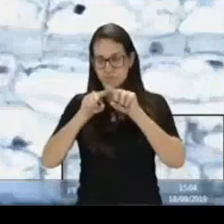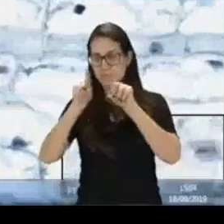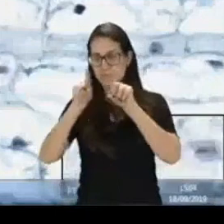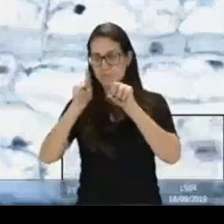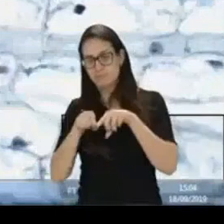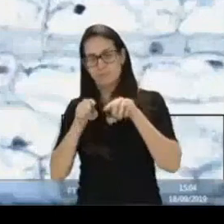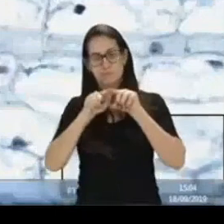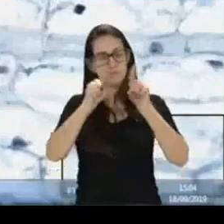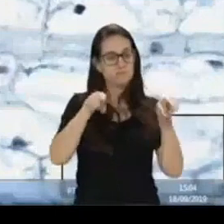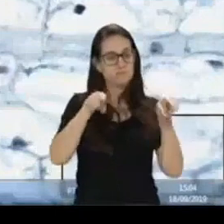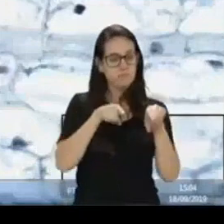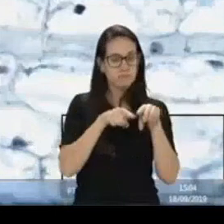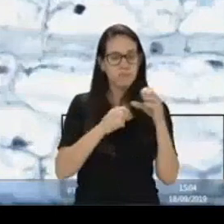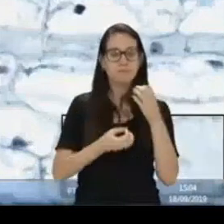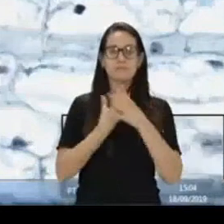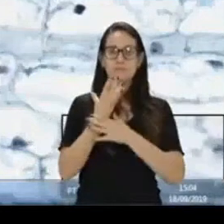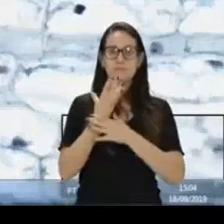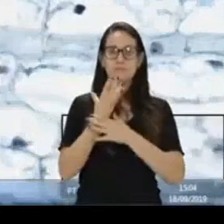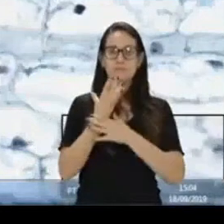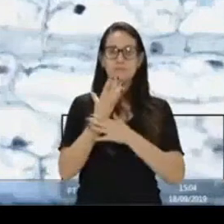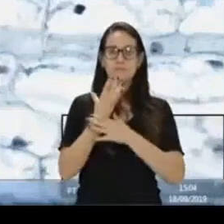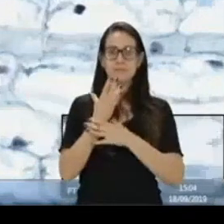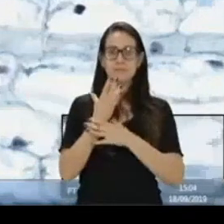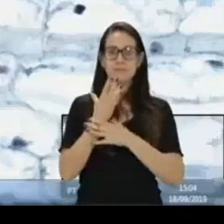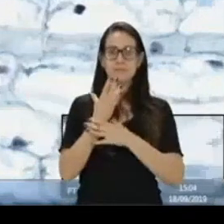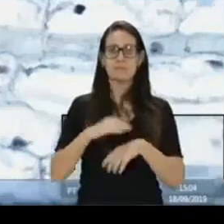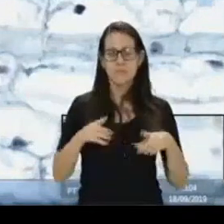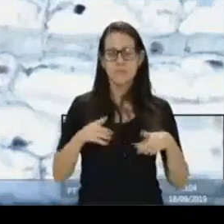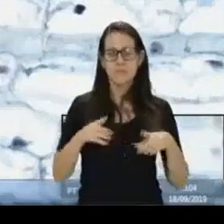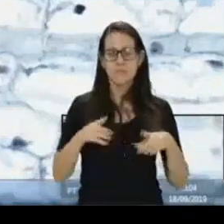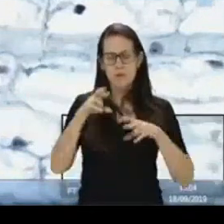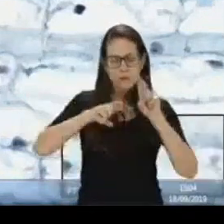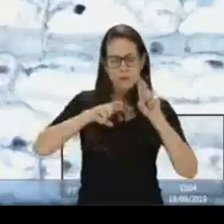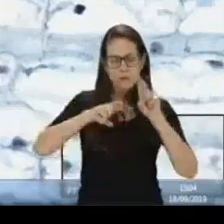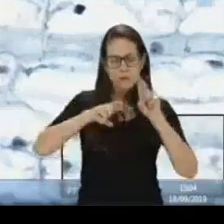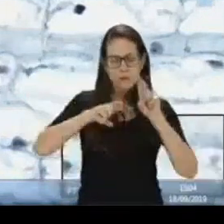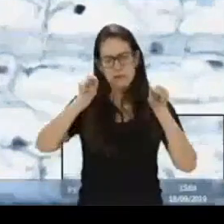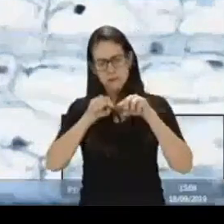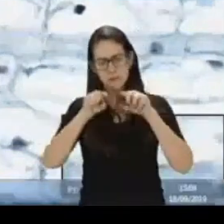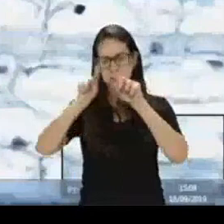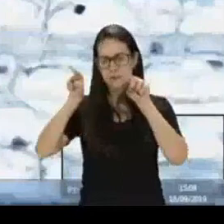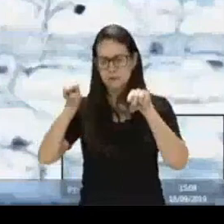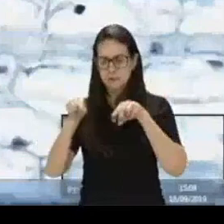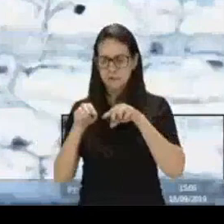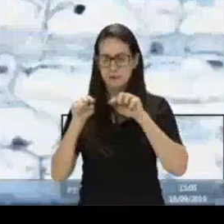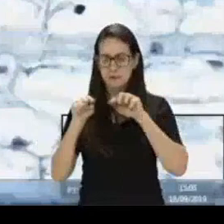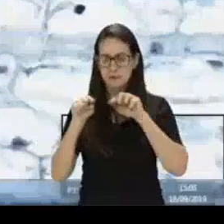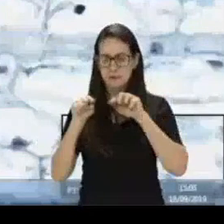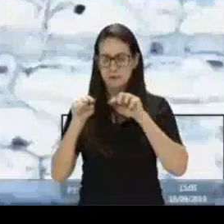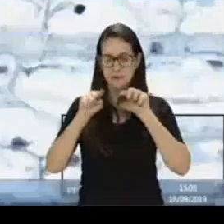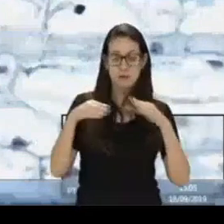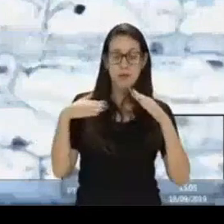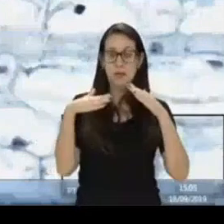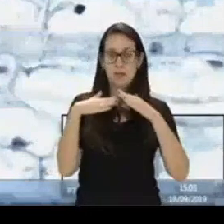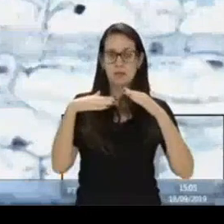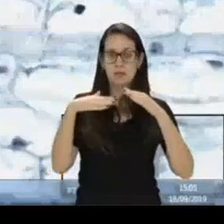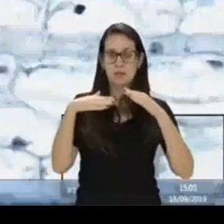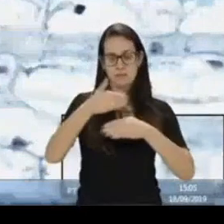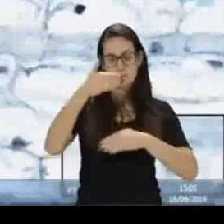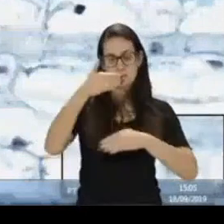esses formatos às células. Então, eu consigo observar aqui uma região de membrana, uma